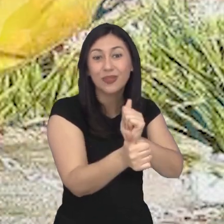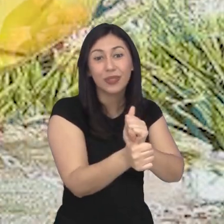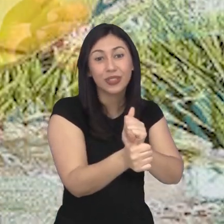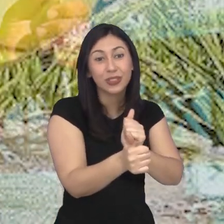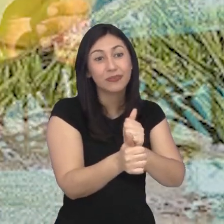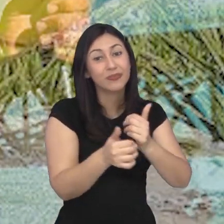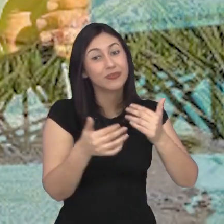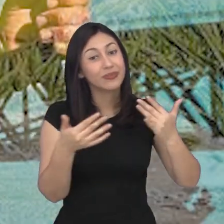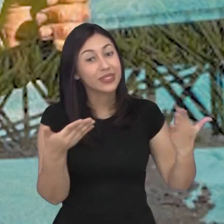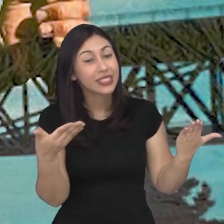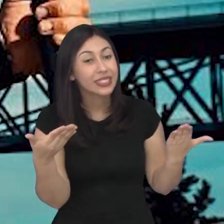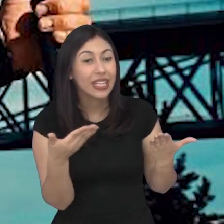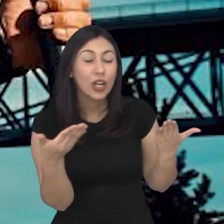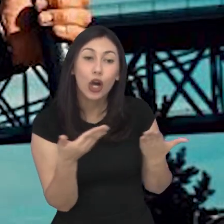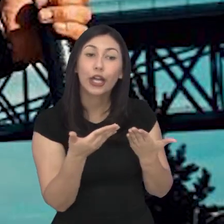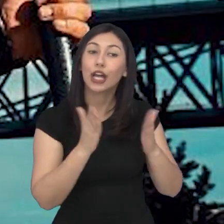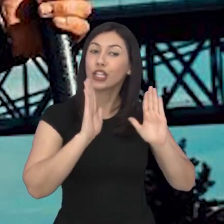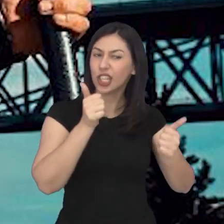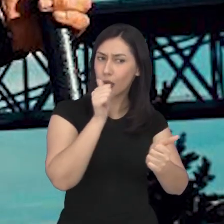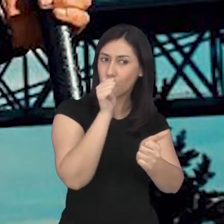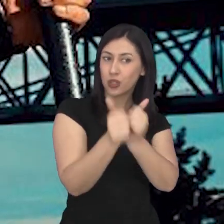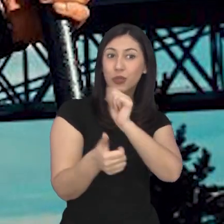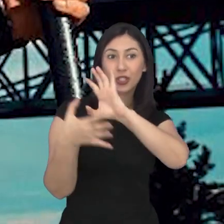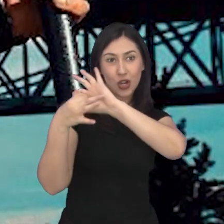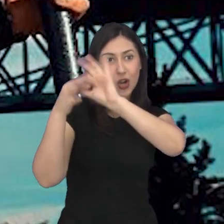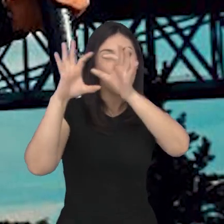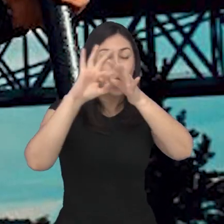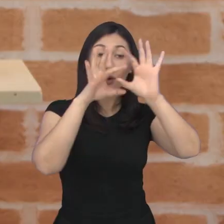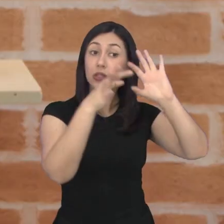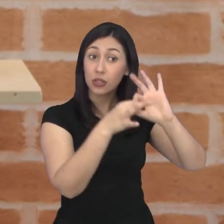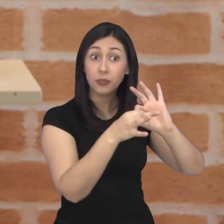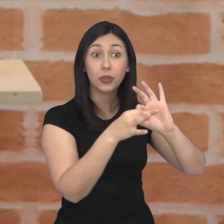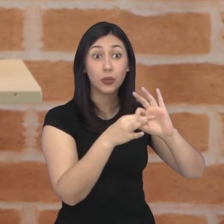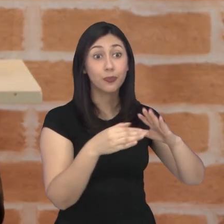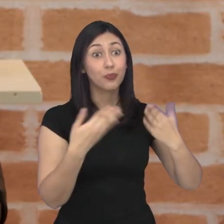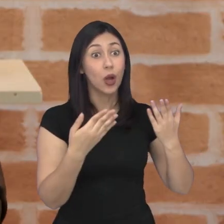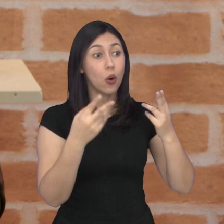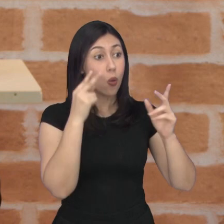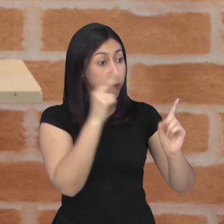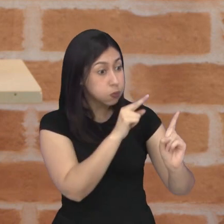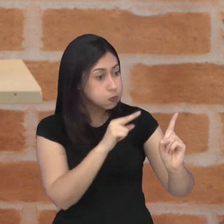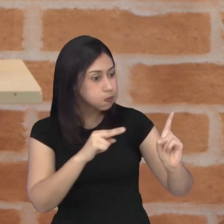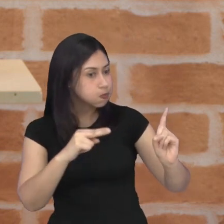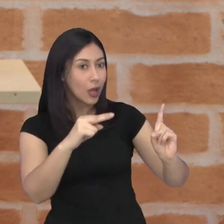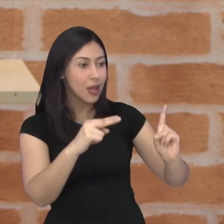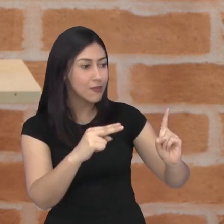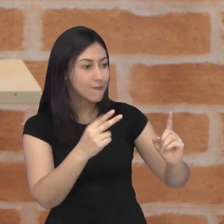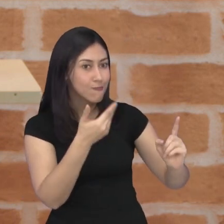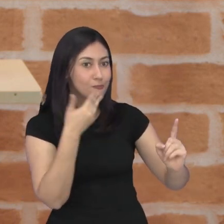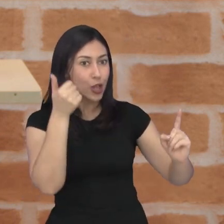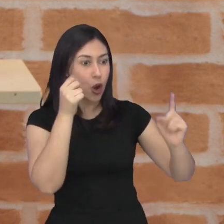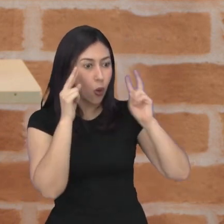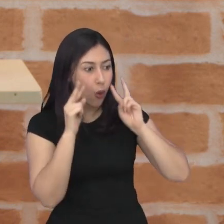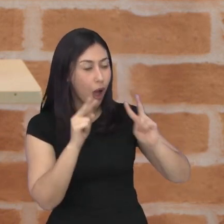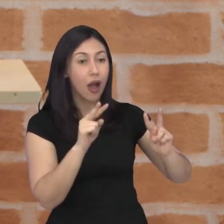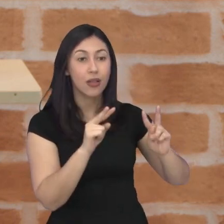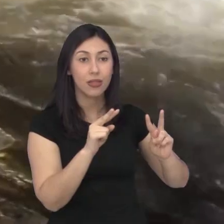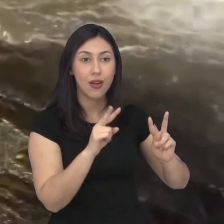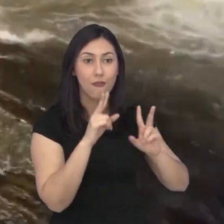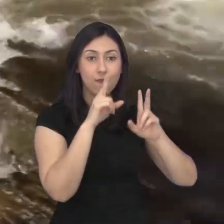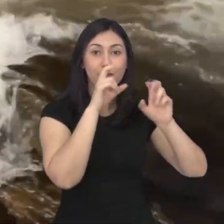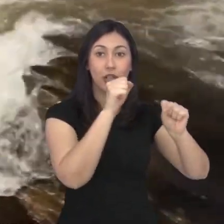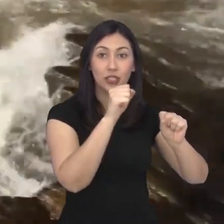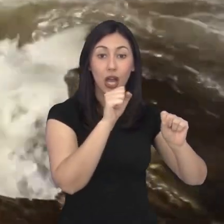Legal. que ele já não é mais tão extremo assim, ele se tornou agora esporte olímpico. Isso deu uma visibilidade, uma força muito grande para uma